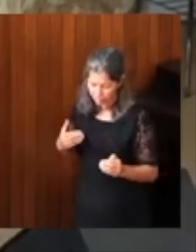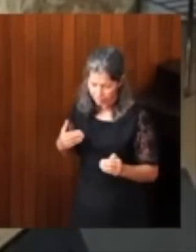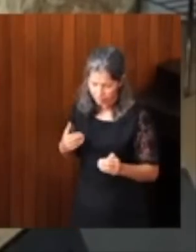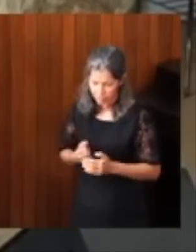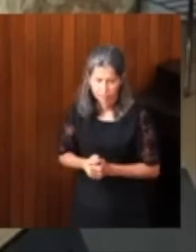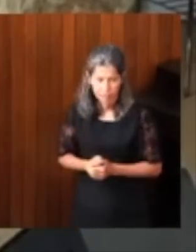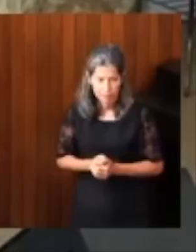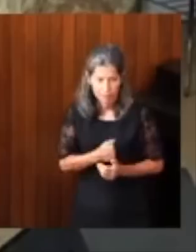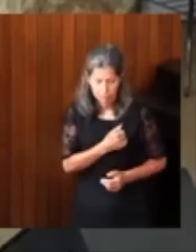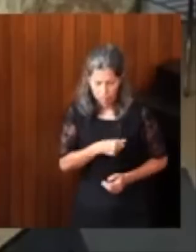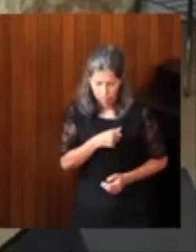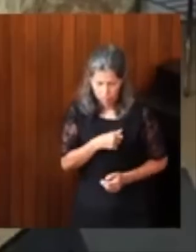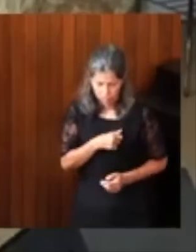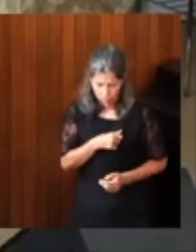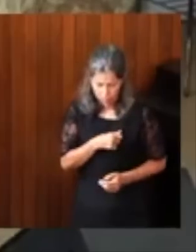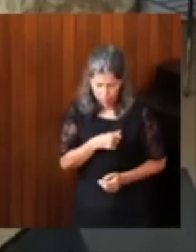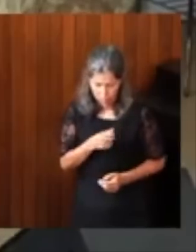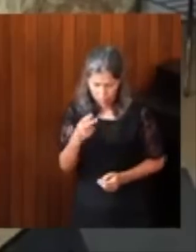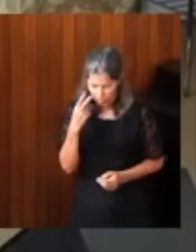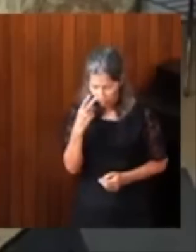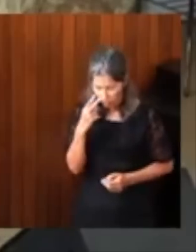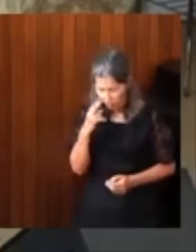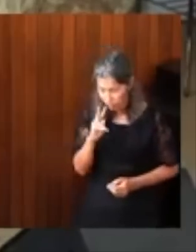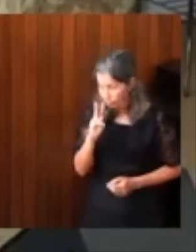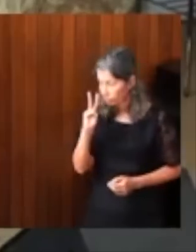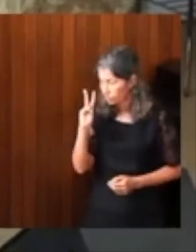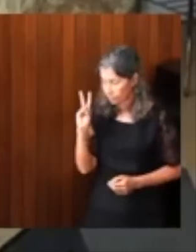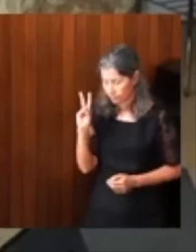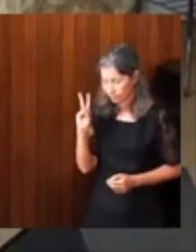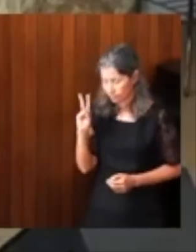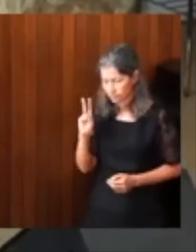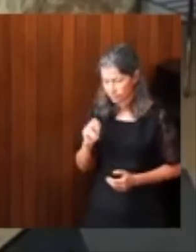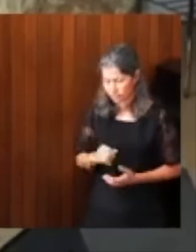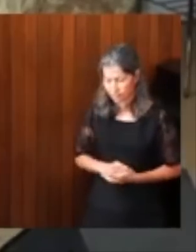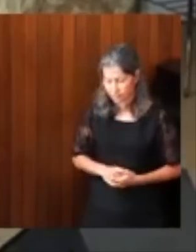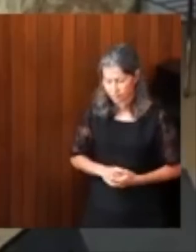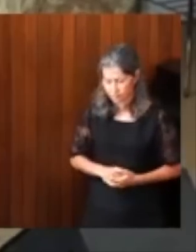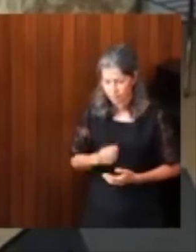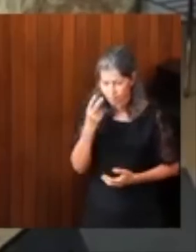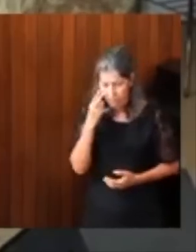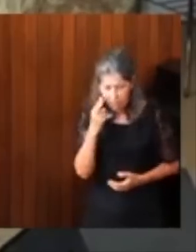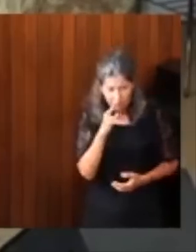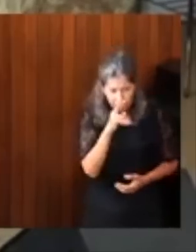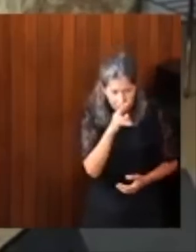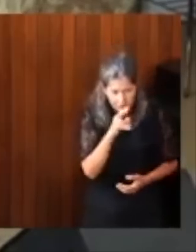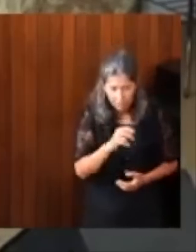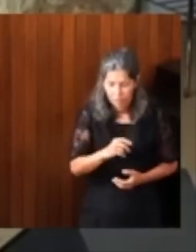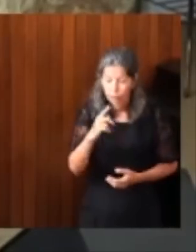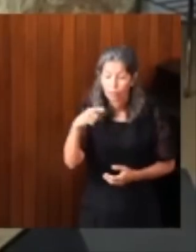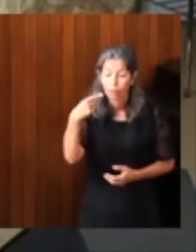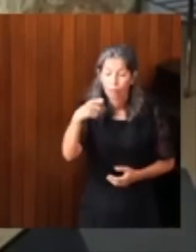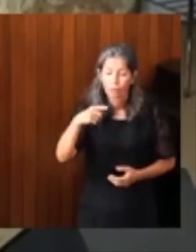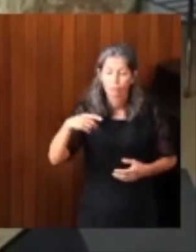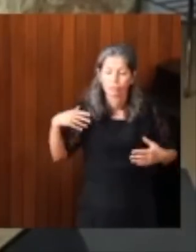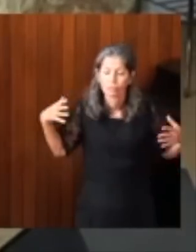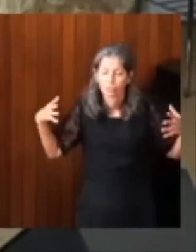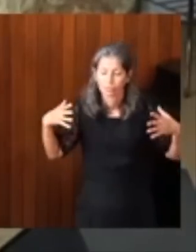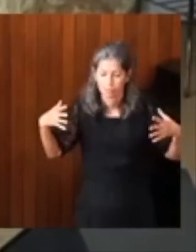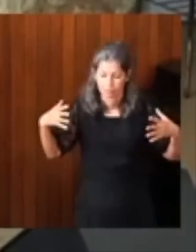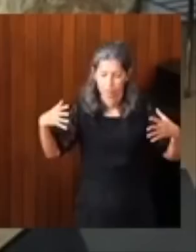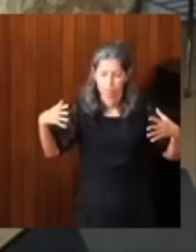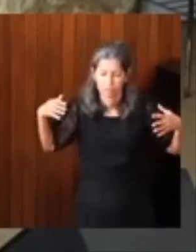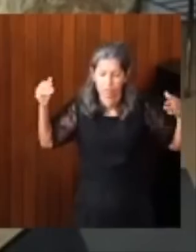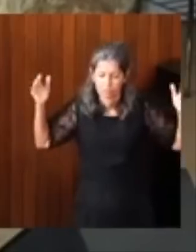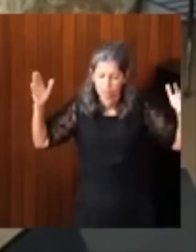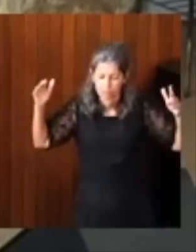pegou? Quando ele fala eu vi, ele está mudando o cenário. Vi outro anjo voando pelo meio do céu.